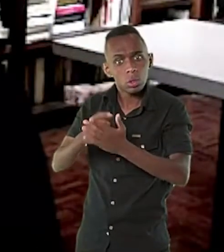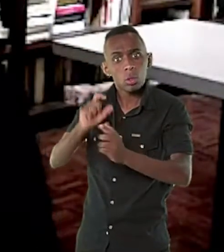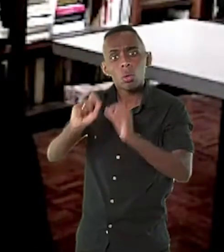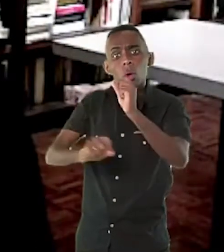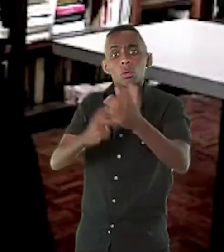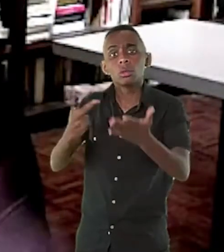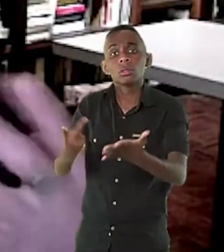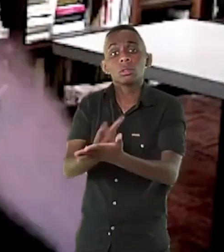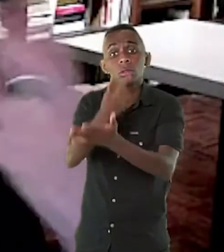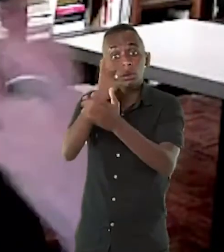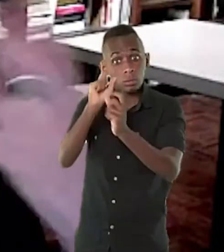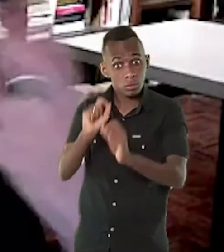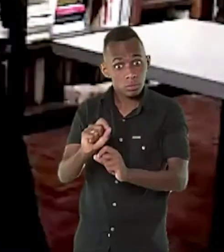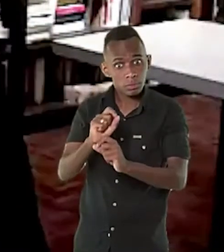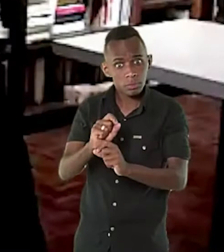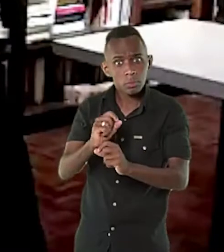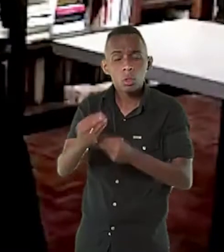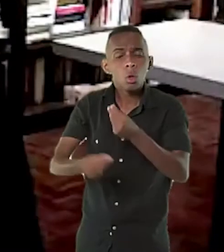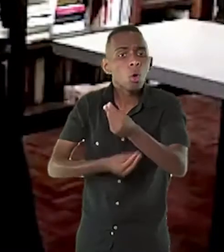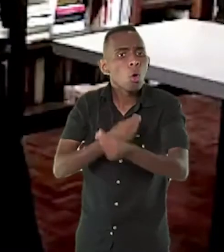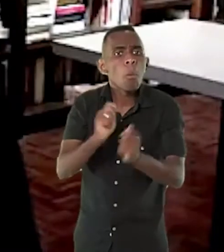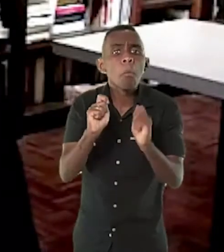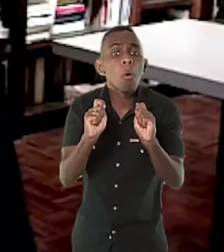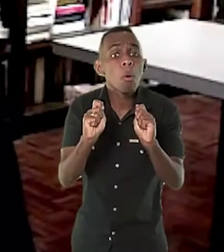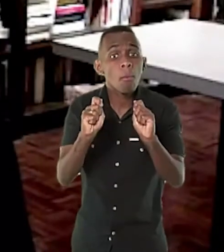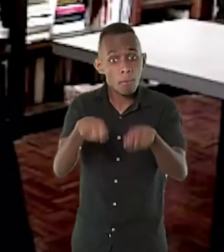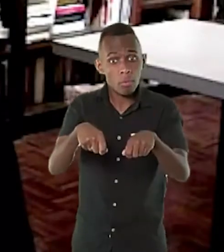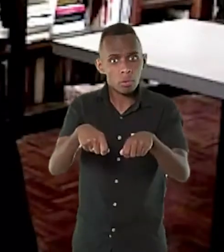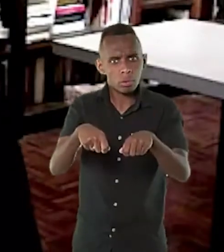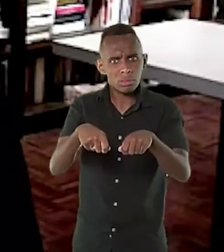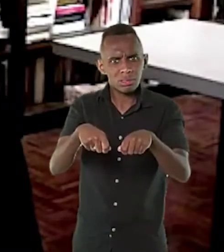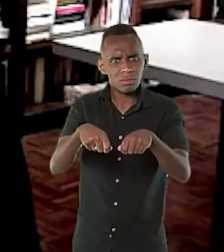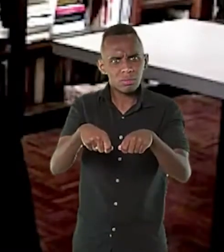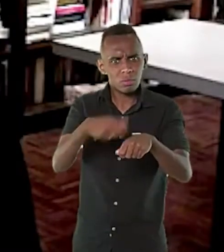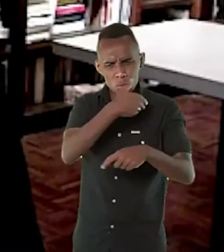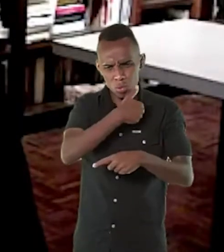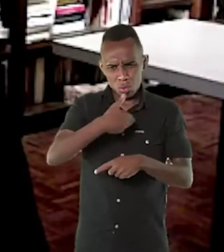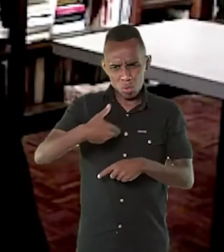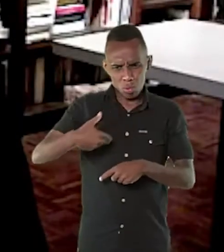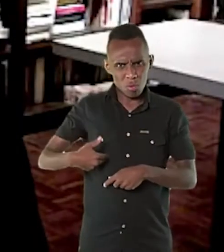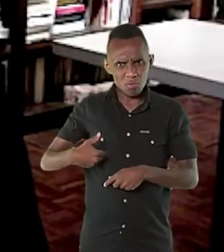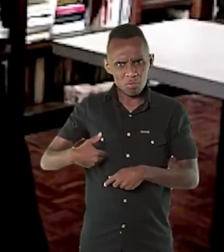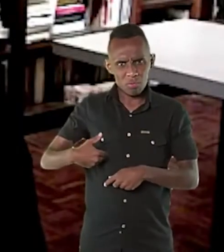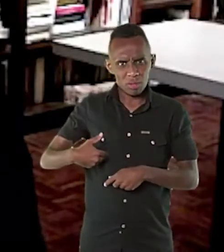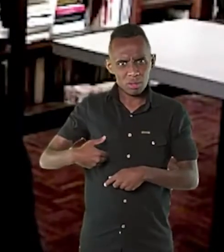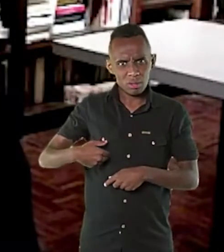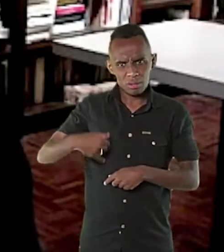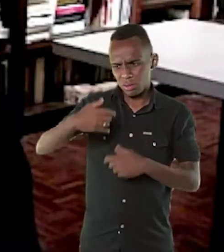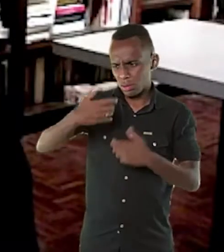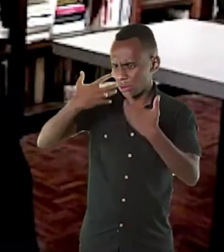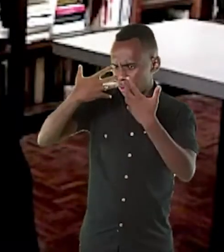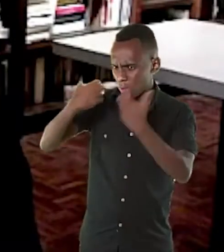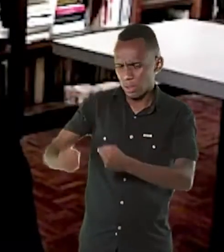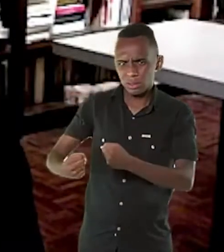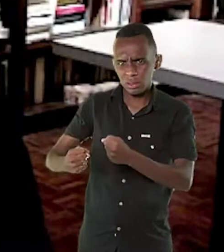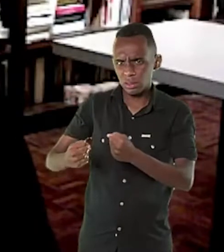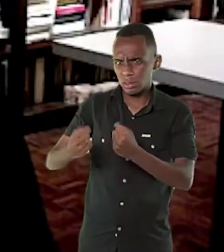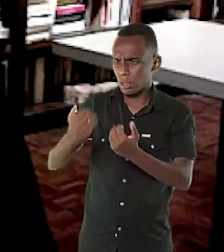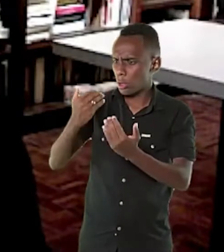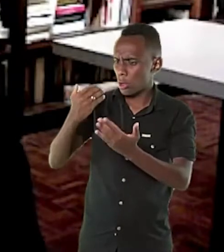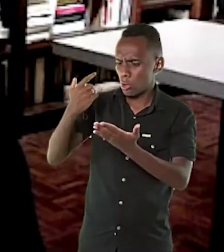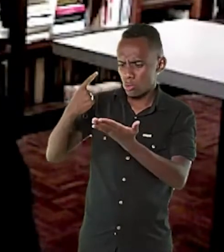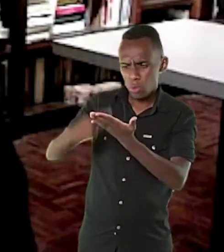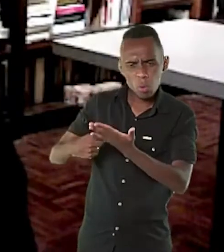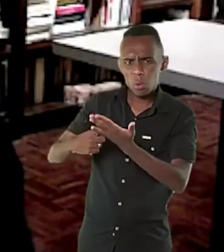como se pode ter governos que sejam contra estudantes ocuparem as suas próprias